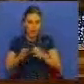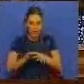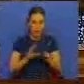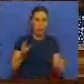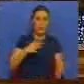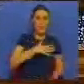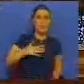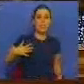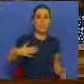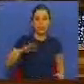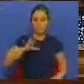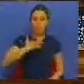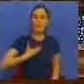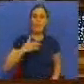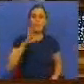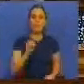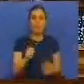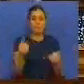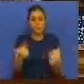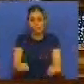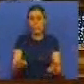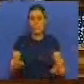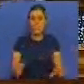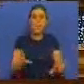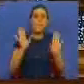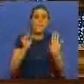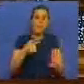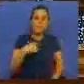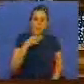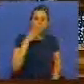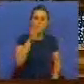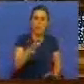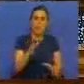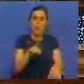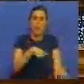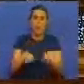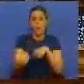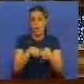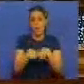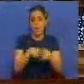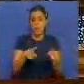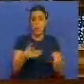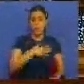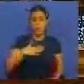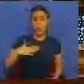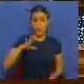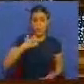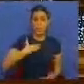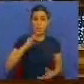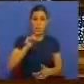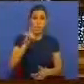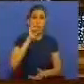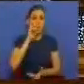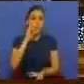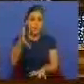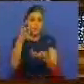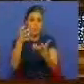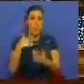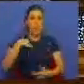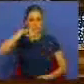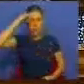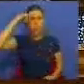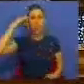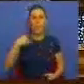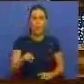saúde o CDS tinha. Mas deixe-me que diga que, sob a política de saúde que o CDS defende, eu tenho muita